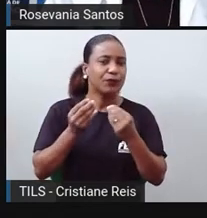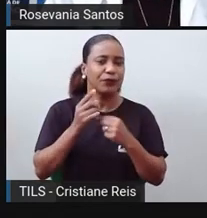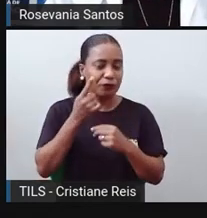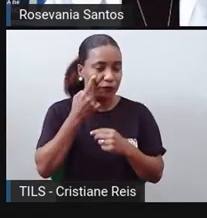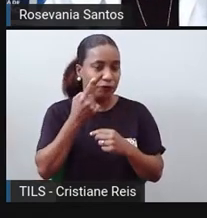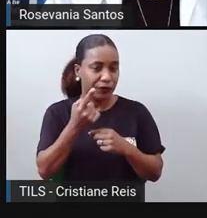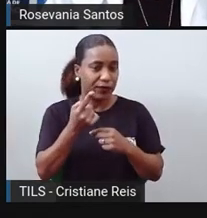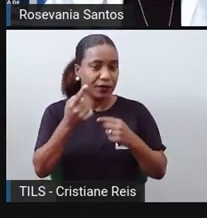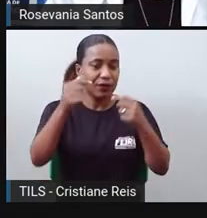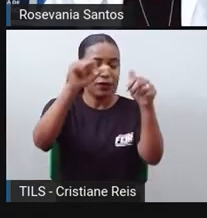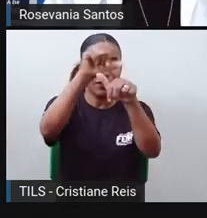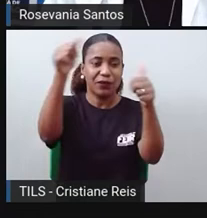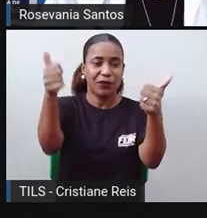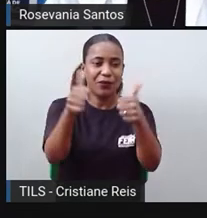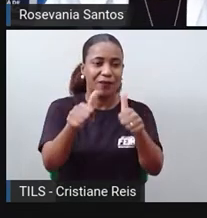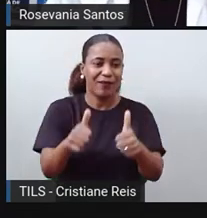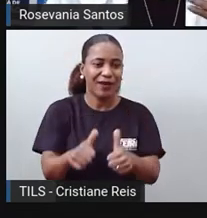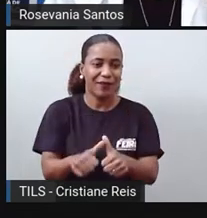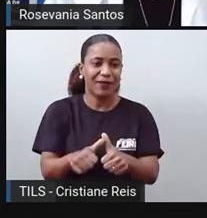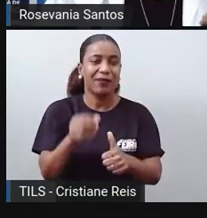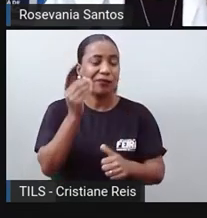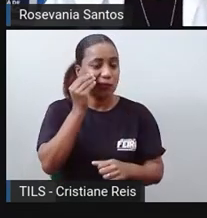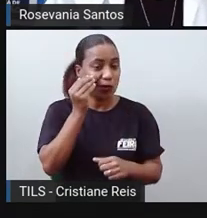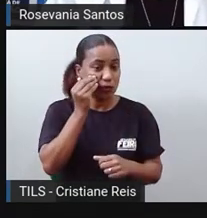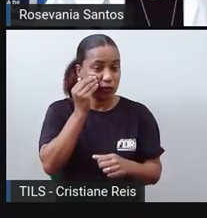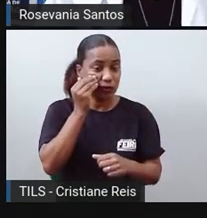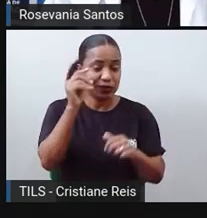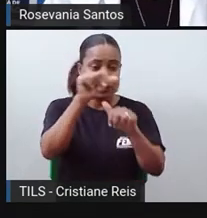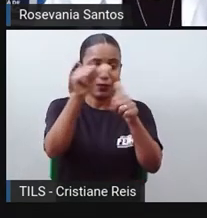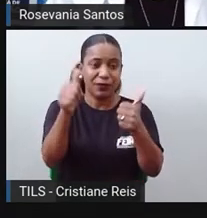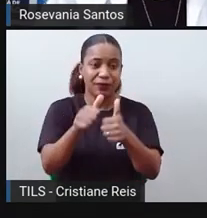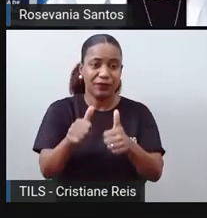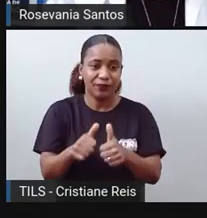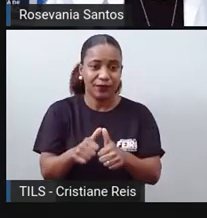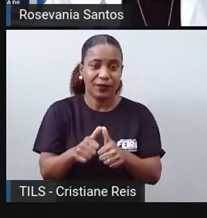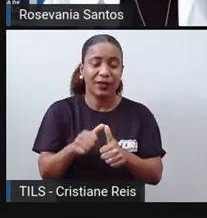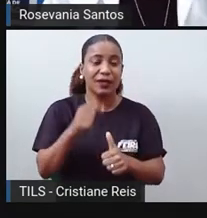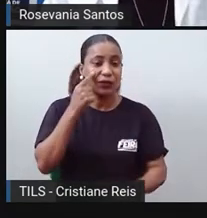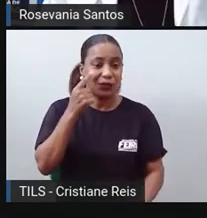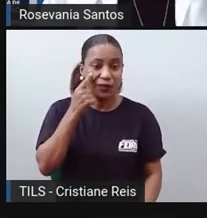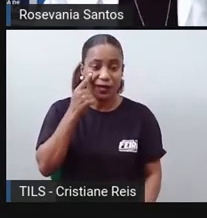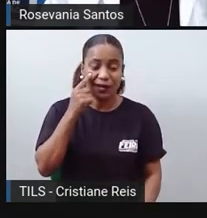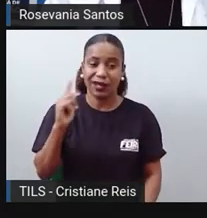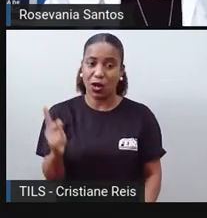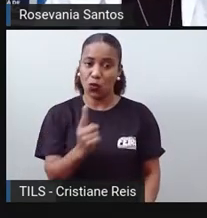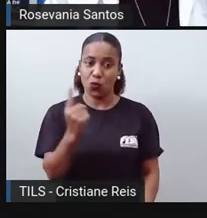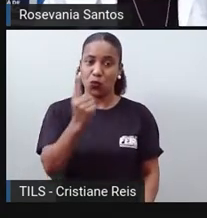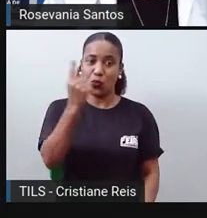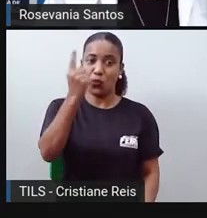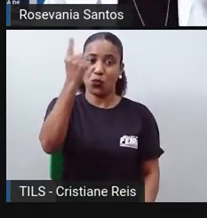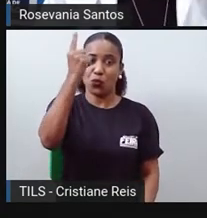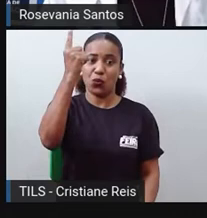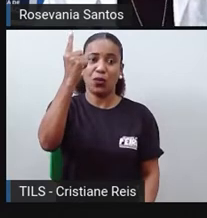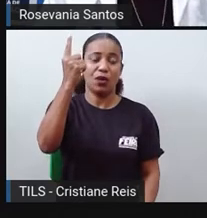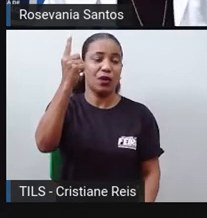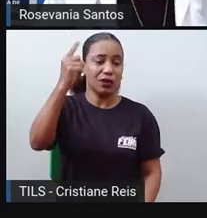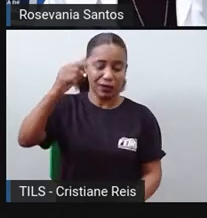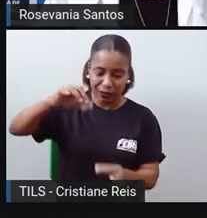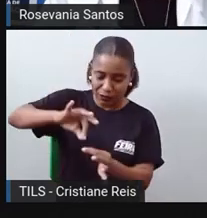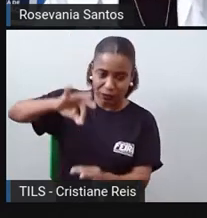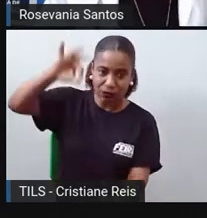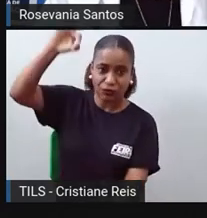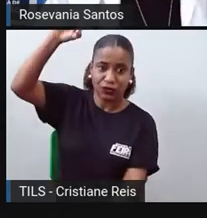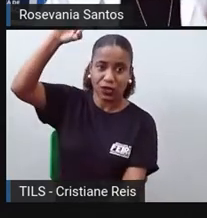mapa de altitudes, só chamando a atenção mais uma vez, que a altitude não é da base para o topo, e sim do nível do mar, né,